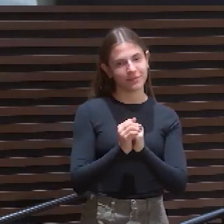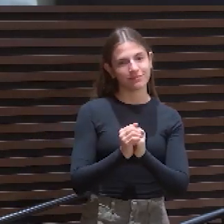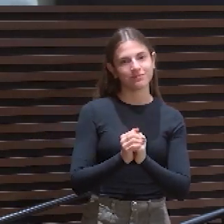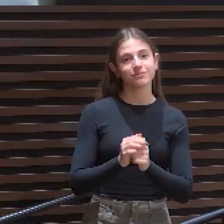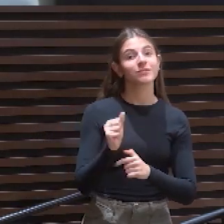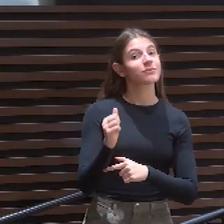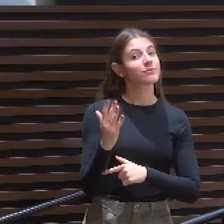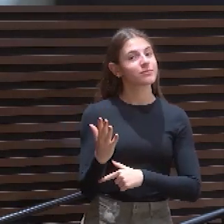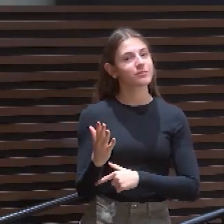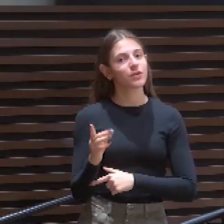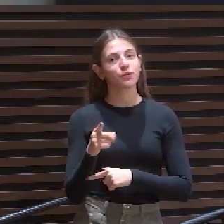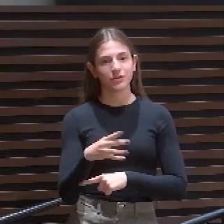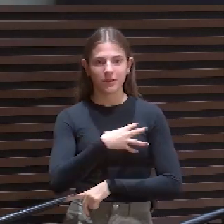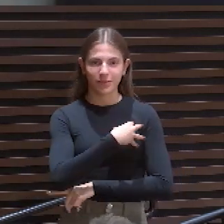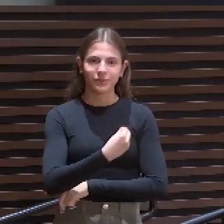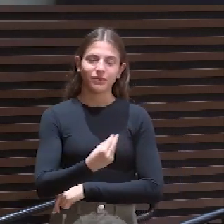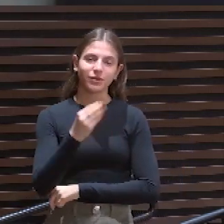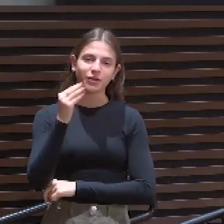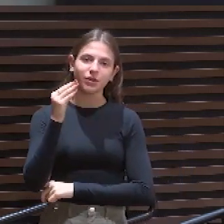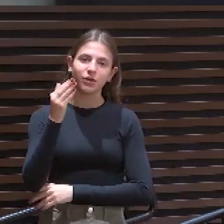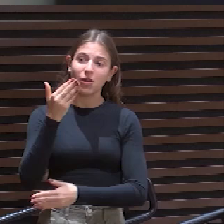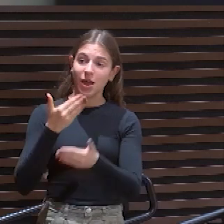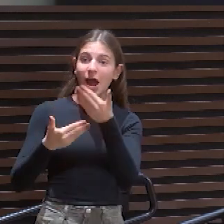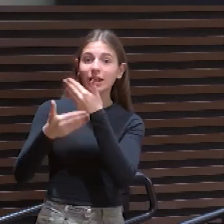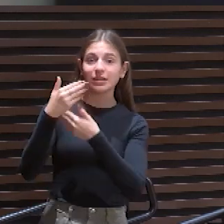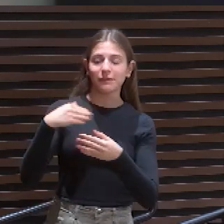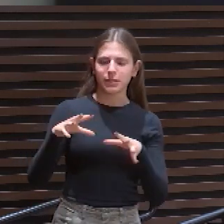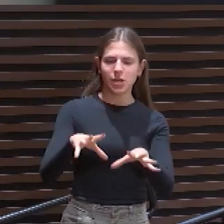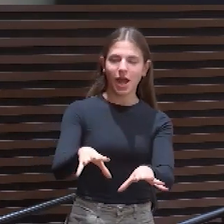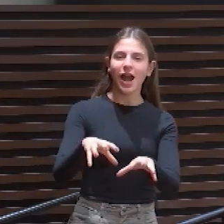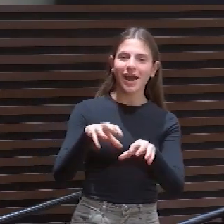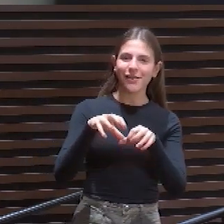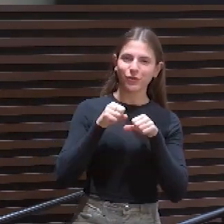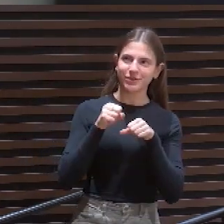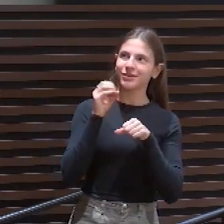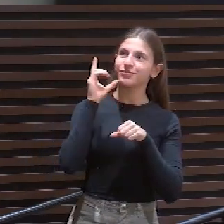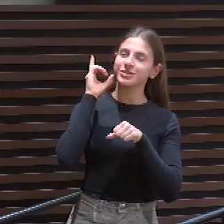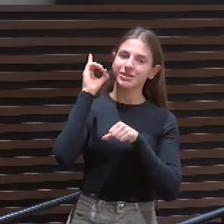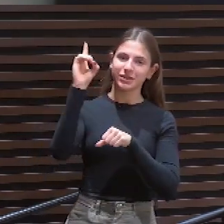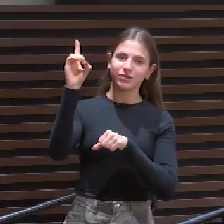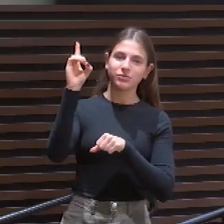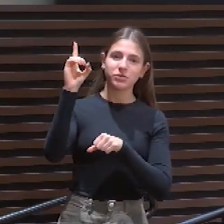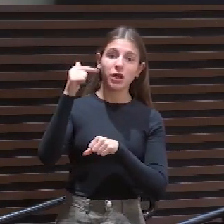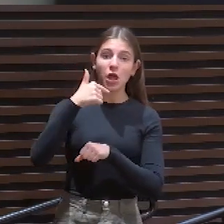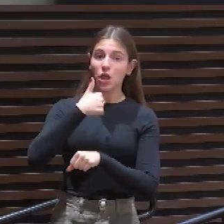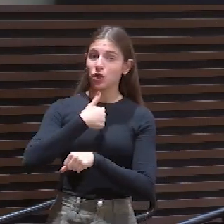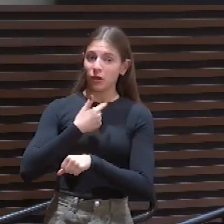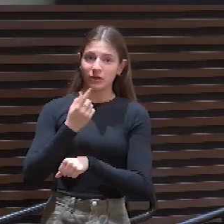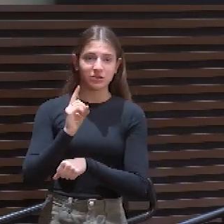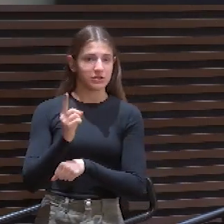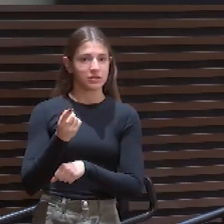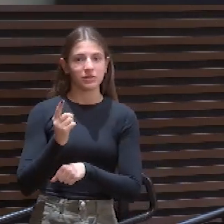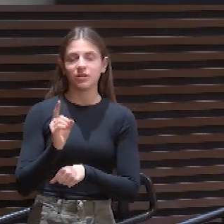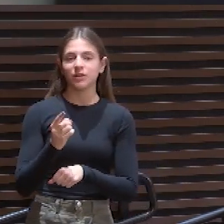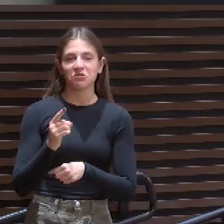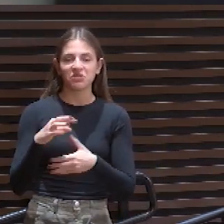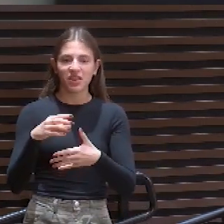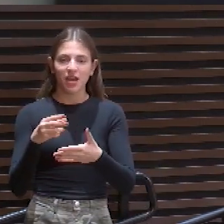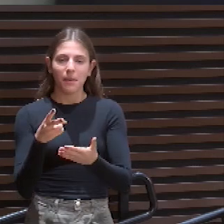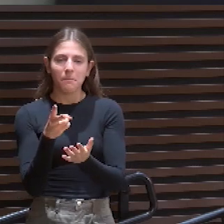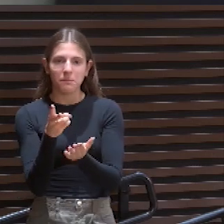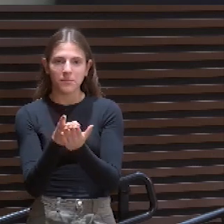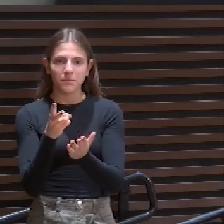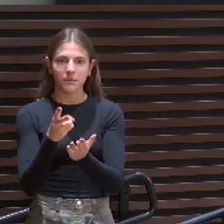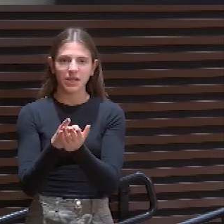Então, você é filho por adoção, porque nós somos criaturas, não somos da mesma substância do